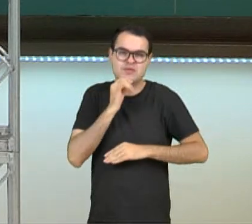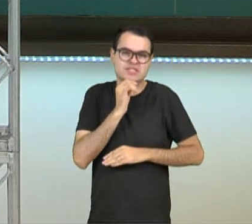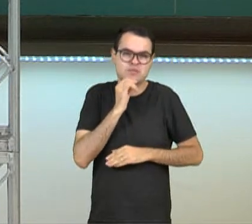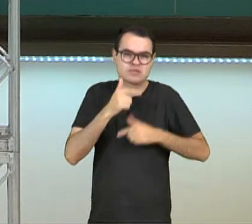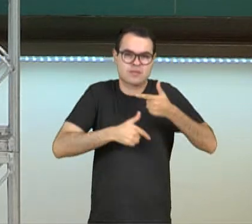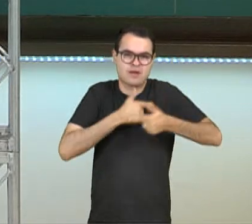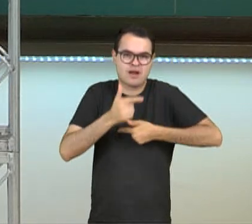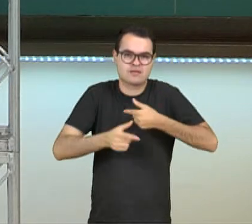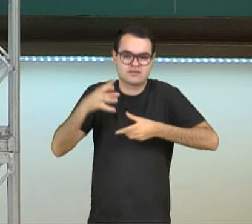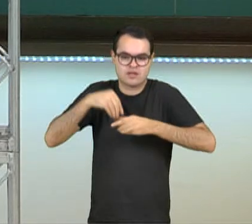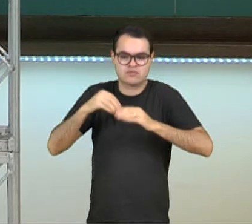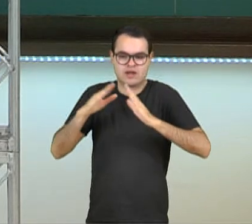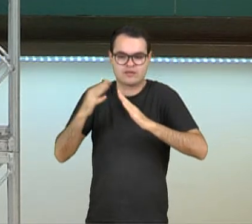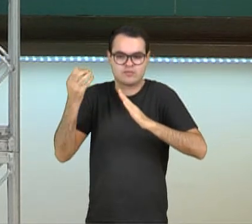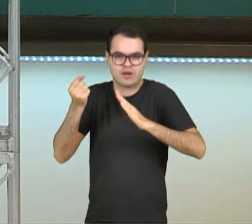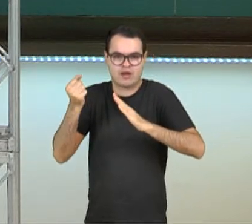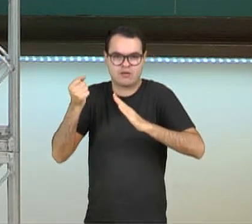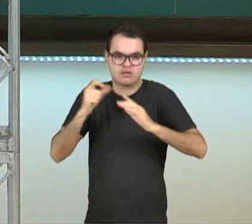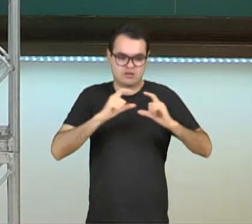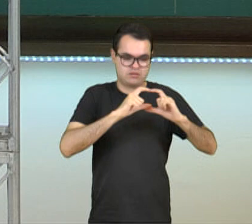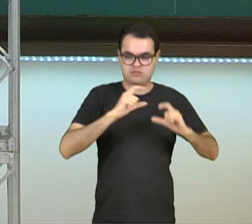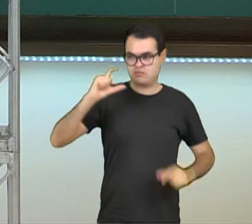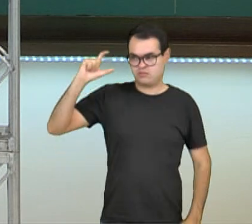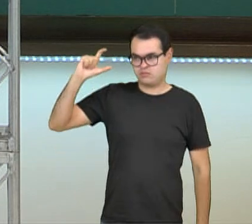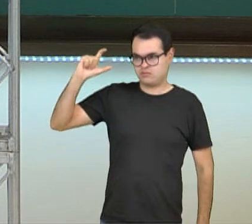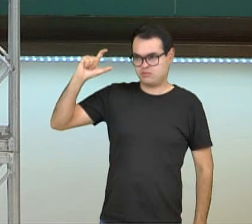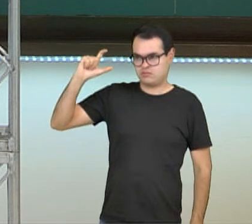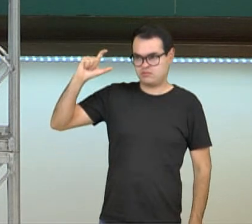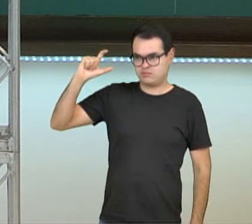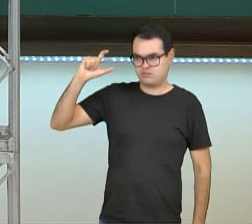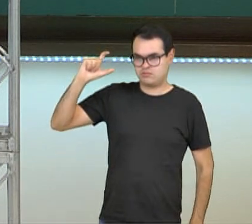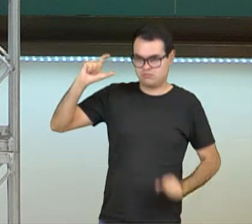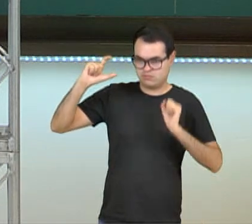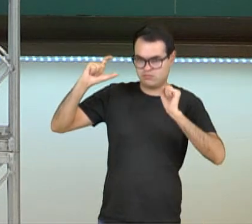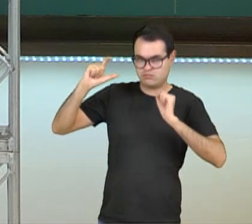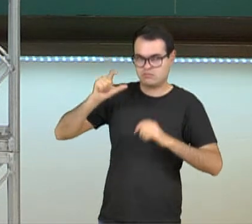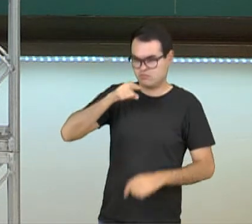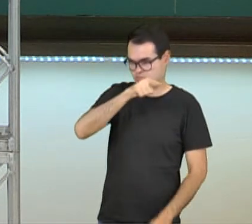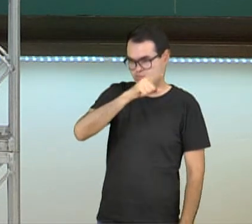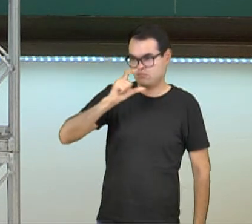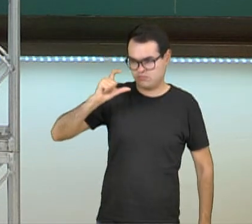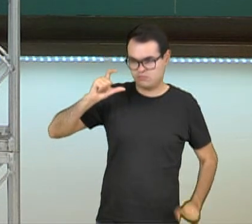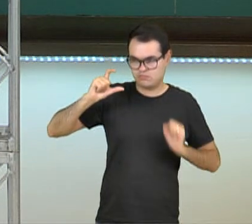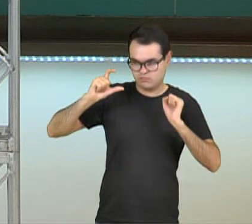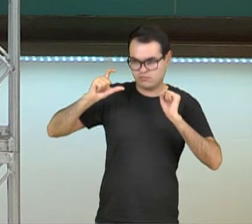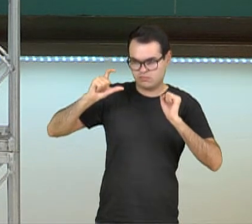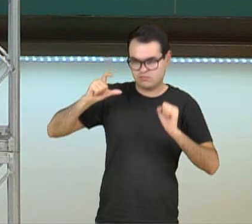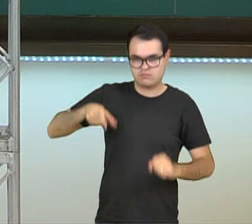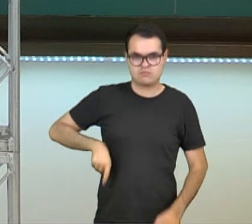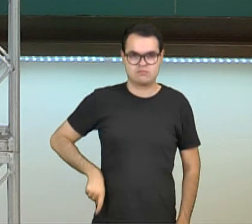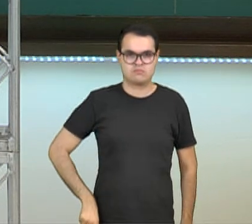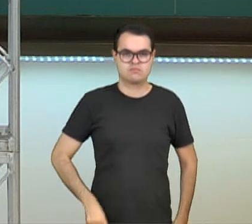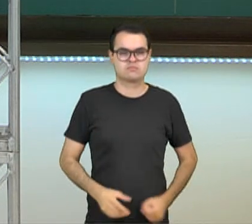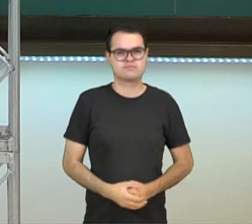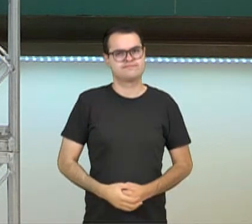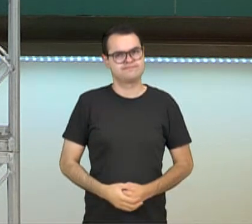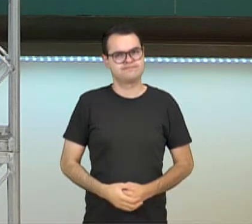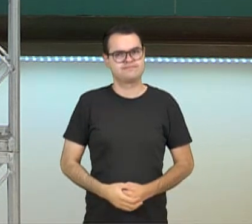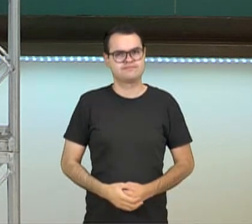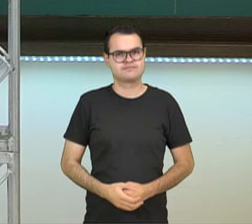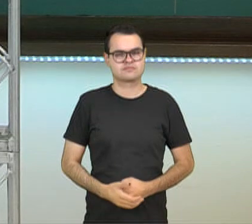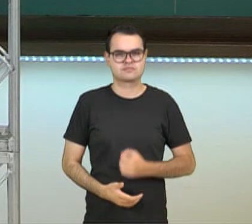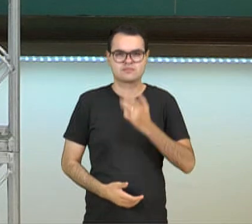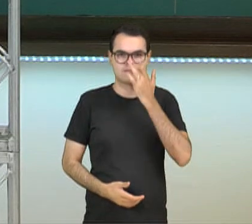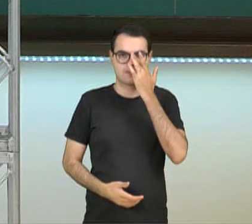daí ele tinha credencial. Opa, ó, tá aqui a minha comprovação, posso estar aqui nessa rua.